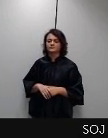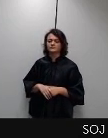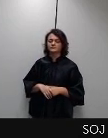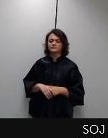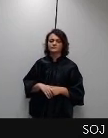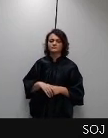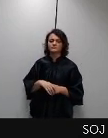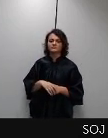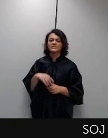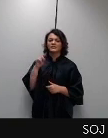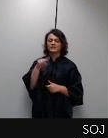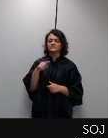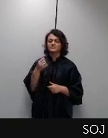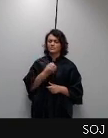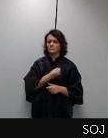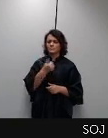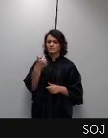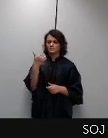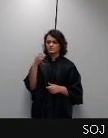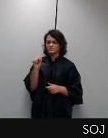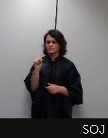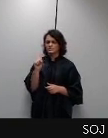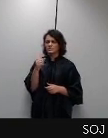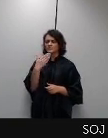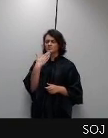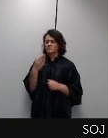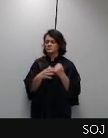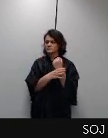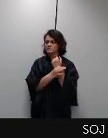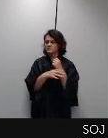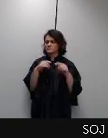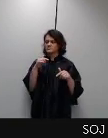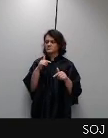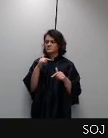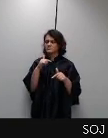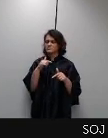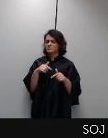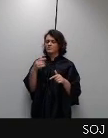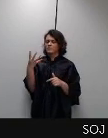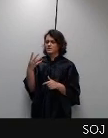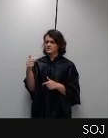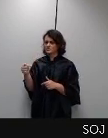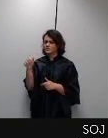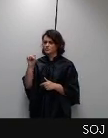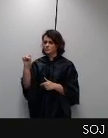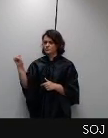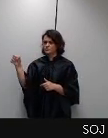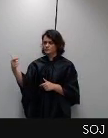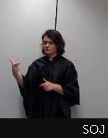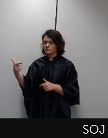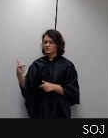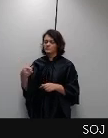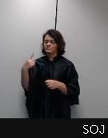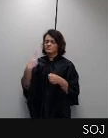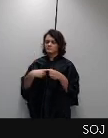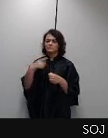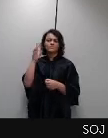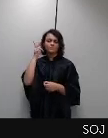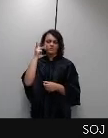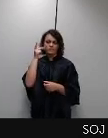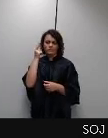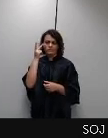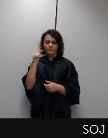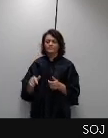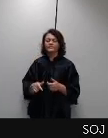18 recurso em mandado de segurança 4788 dois do Ceará então o relator adere a